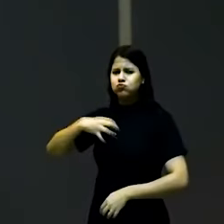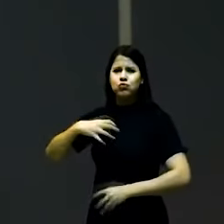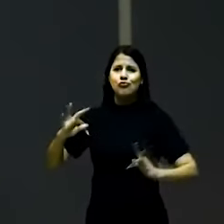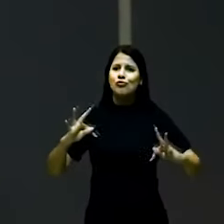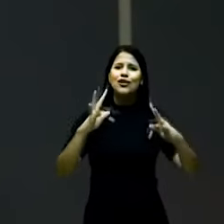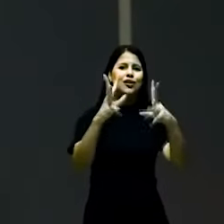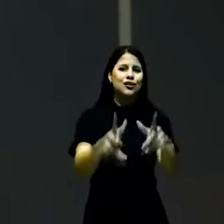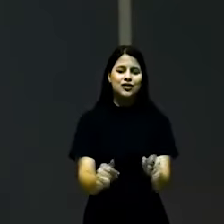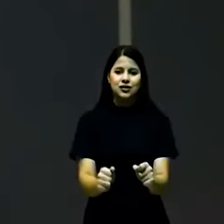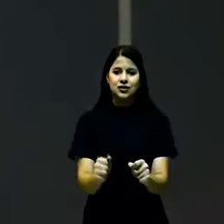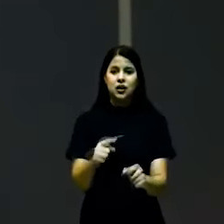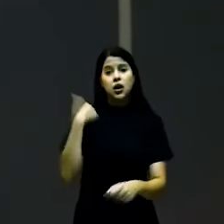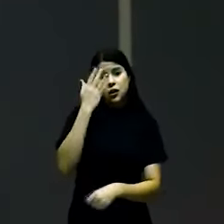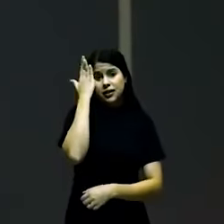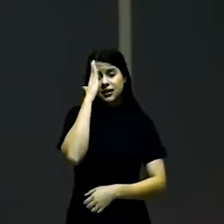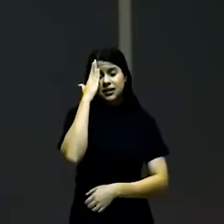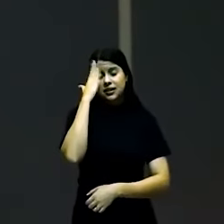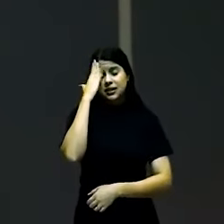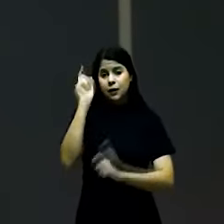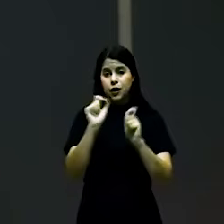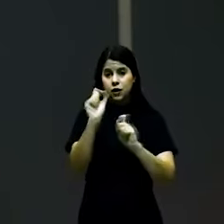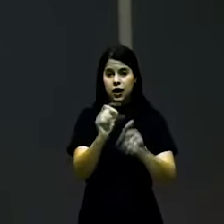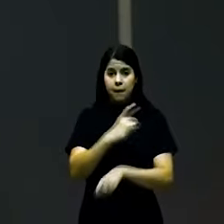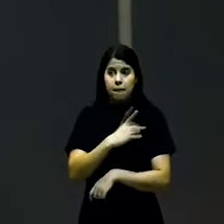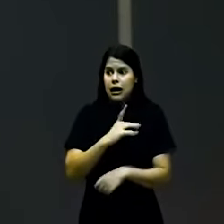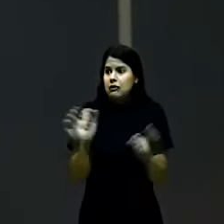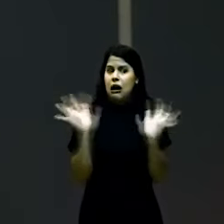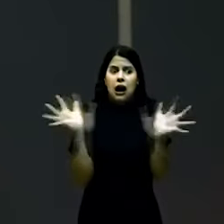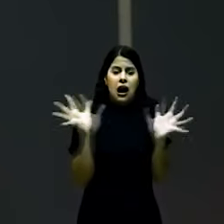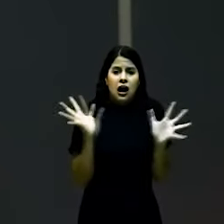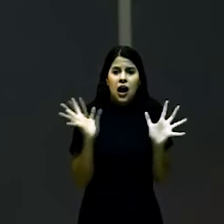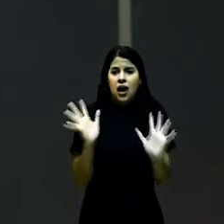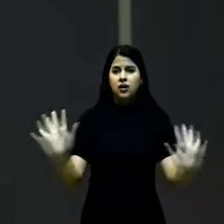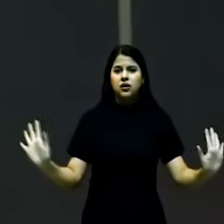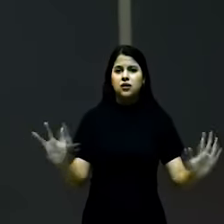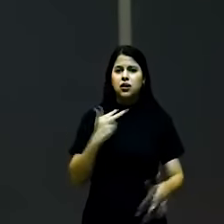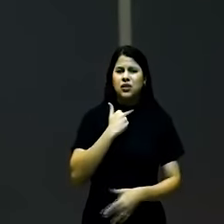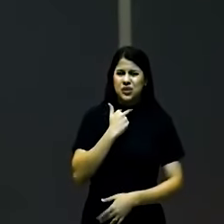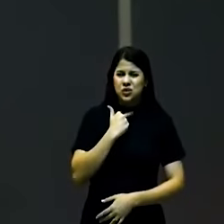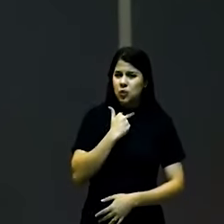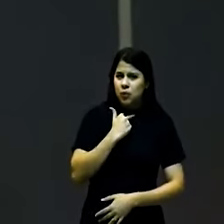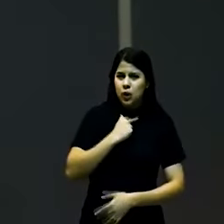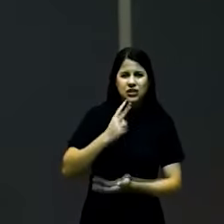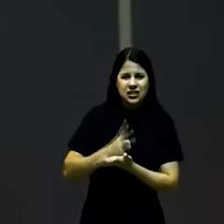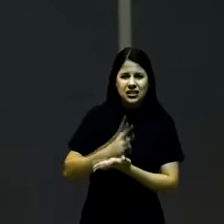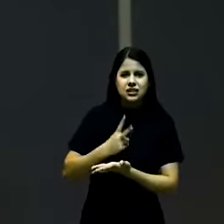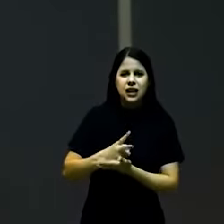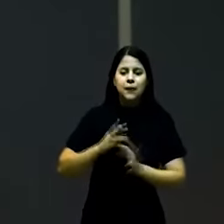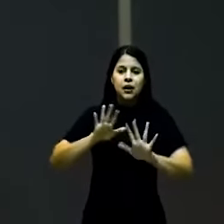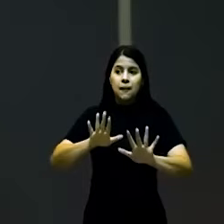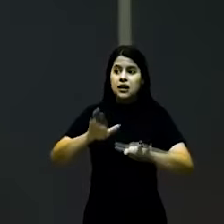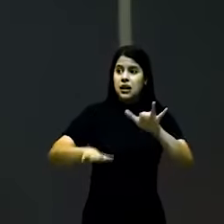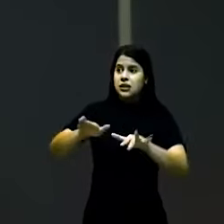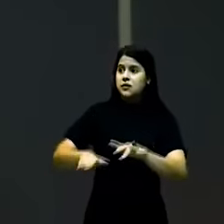Entendemos que não devemos viver com medo. Mas existem algumas ameaças que nos